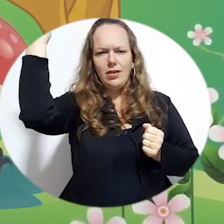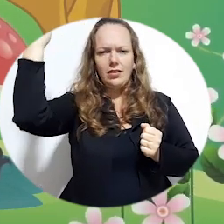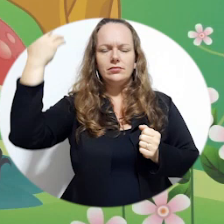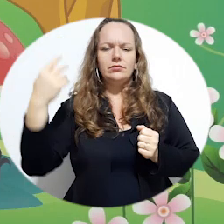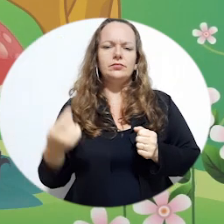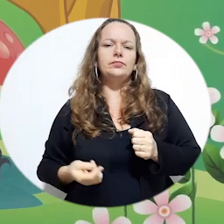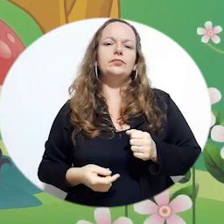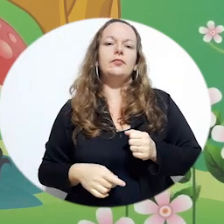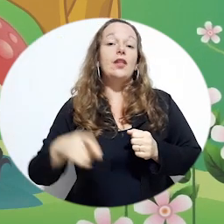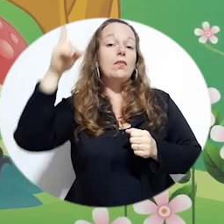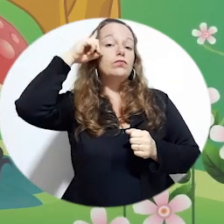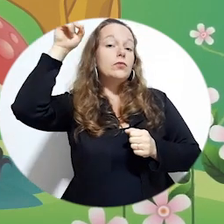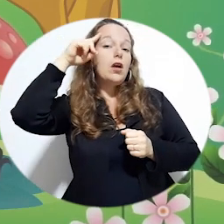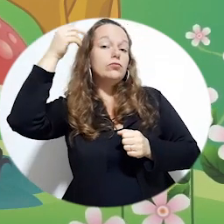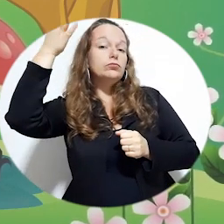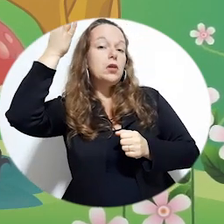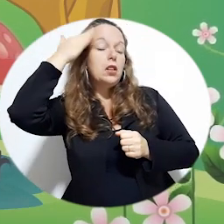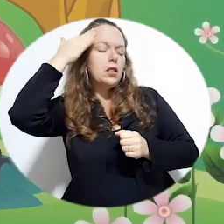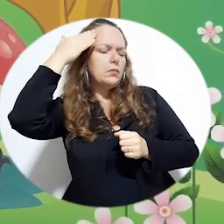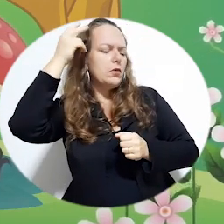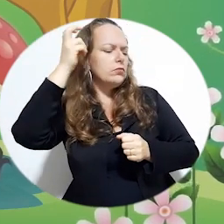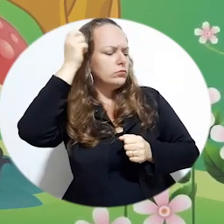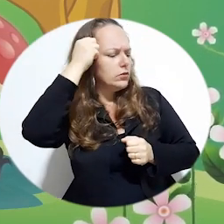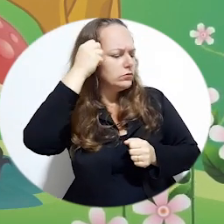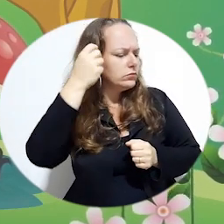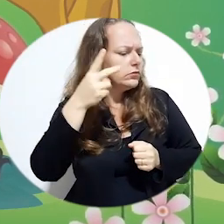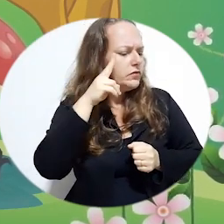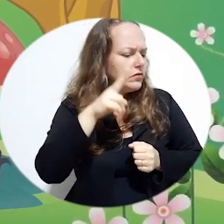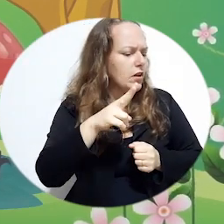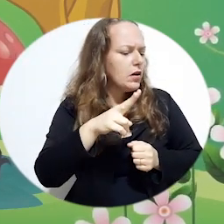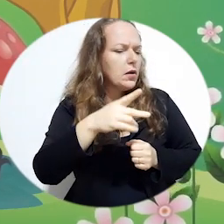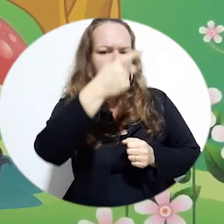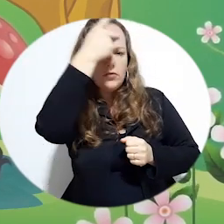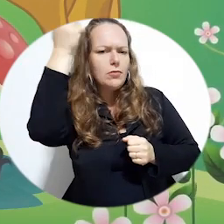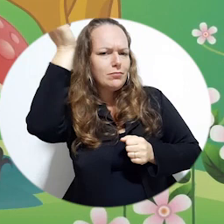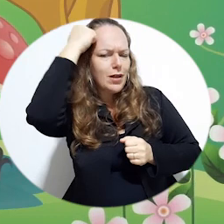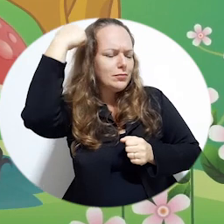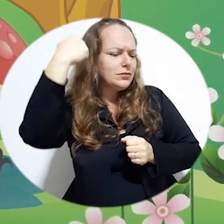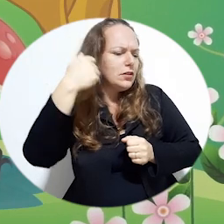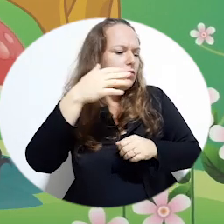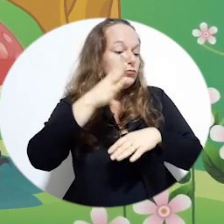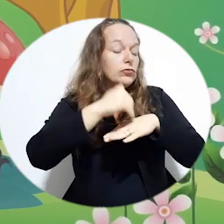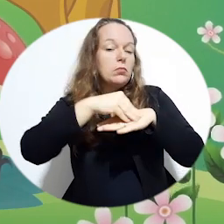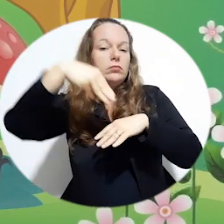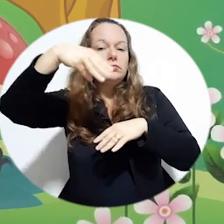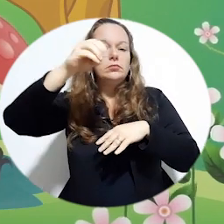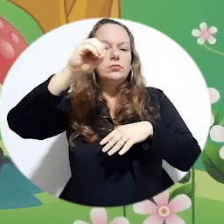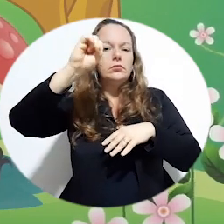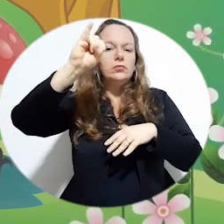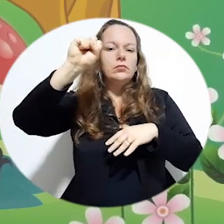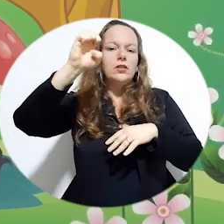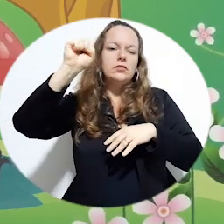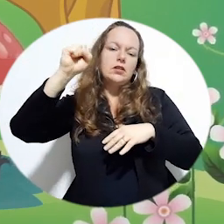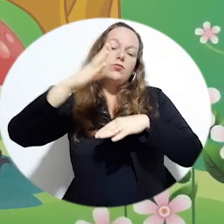escravizados, mas Deus se lembrou do seu povo, levantou Moisés para tirar o seu povo